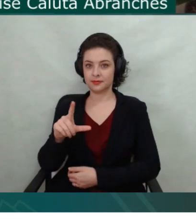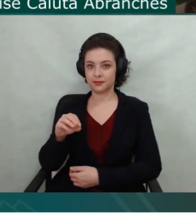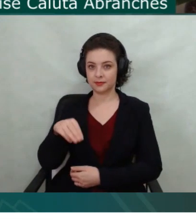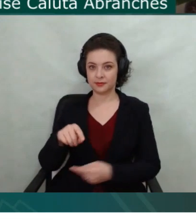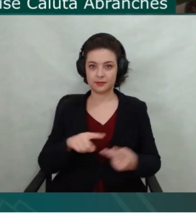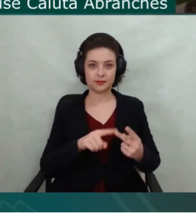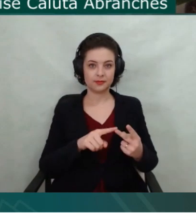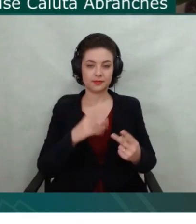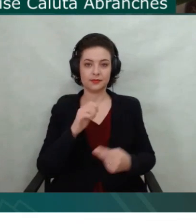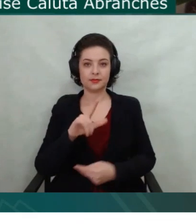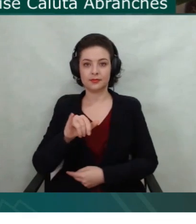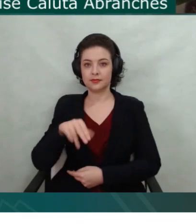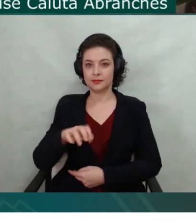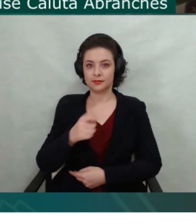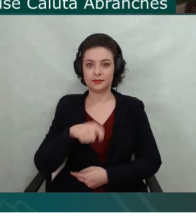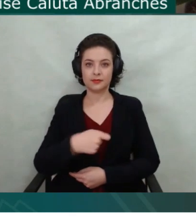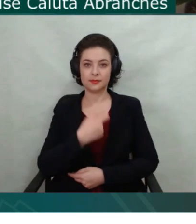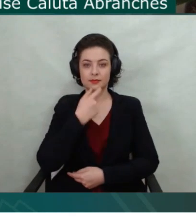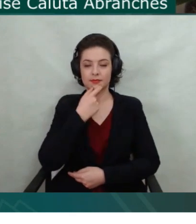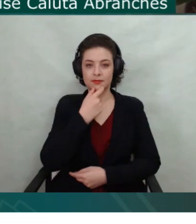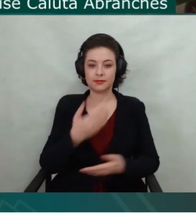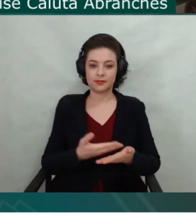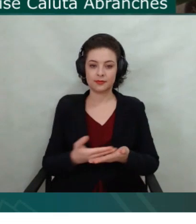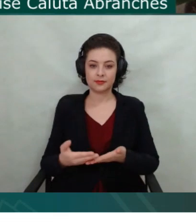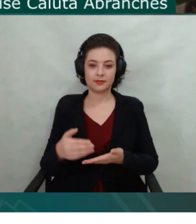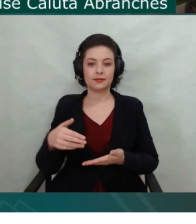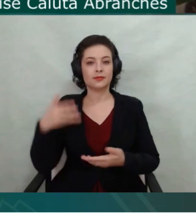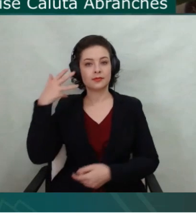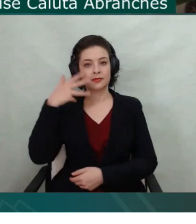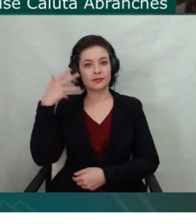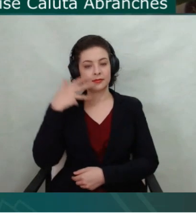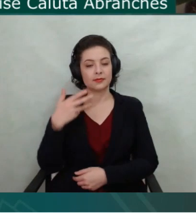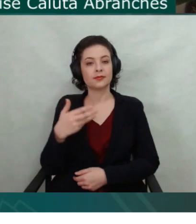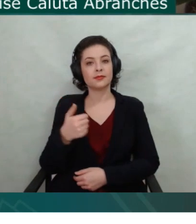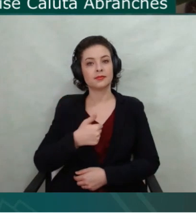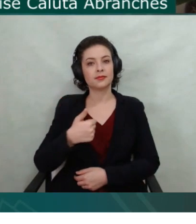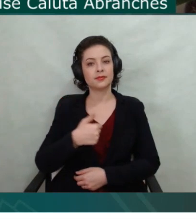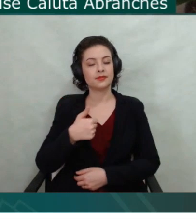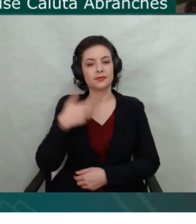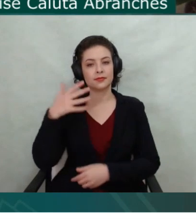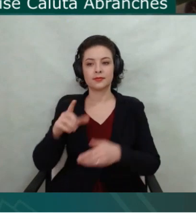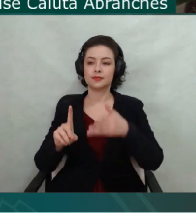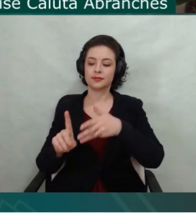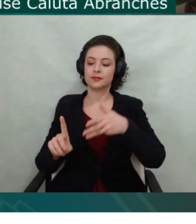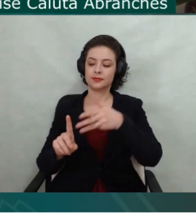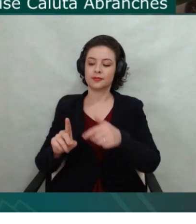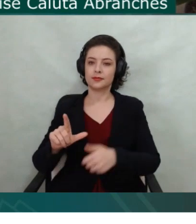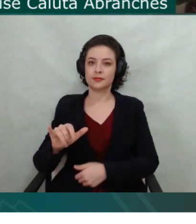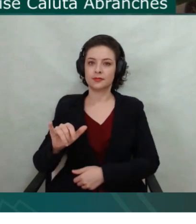Darei início a essa mesa com a primeira fala da professora Lili